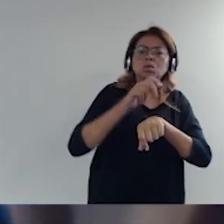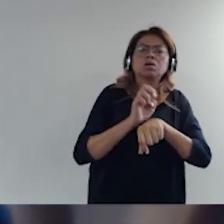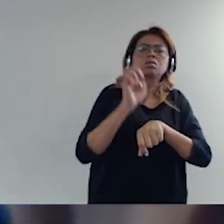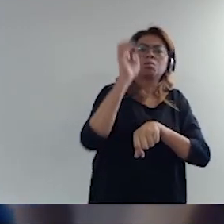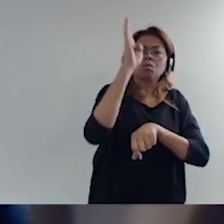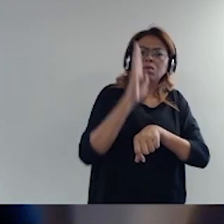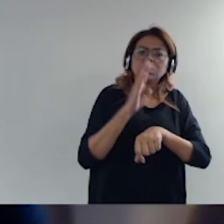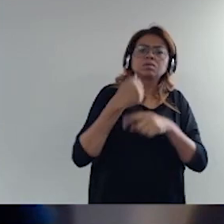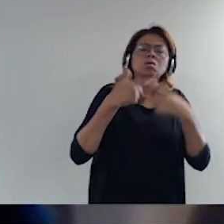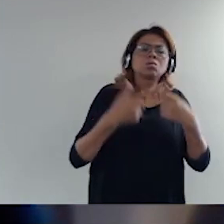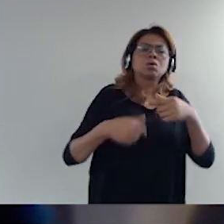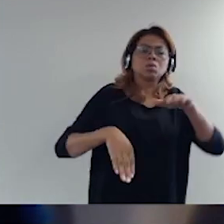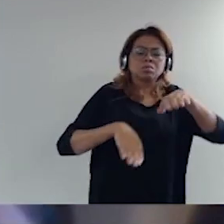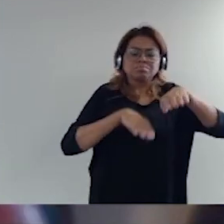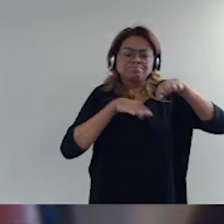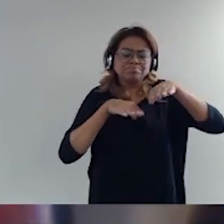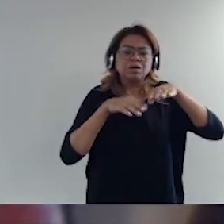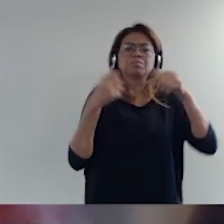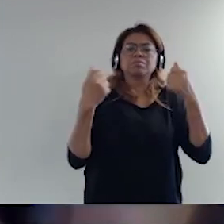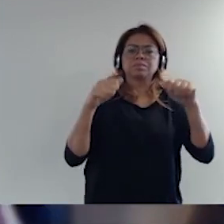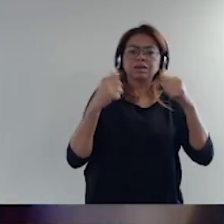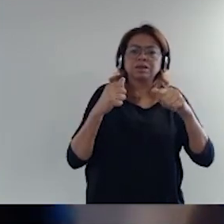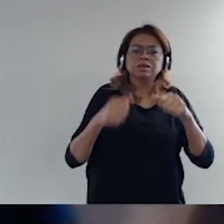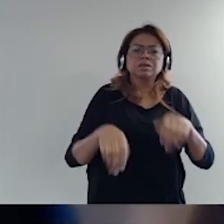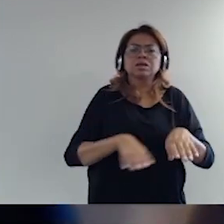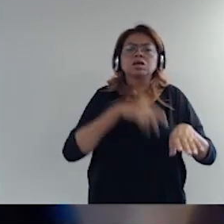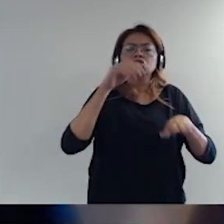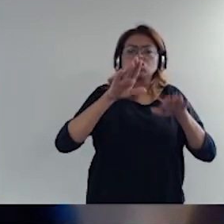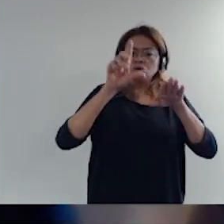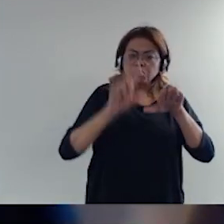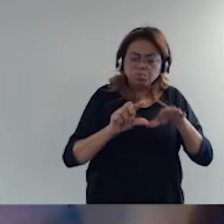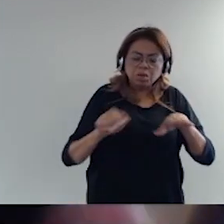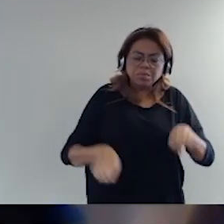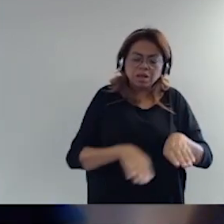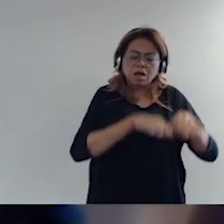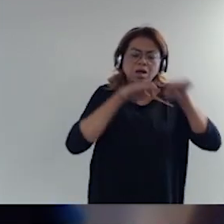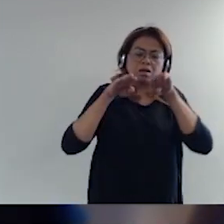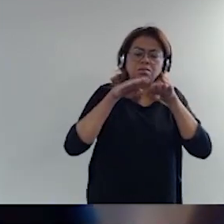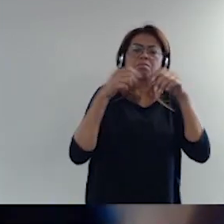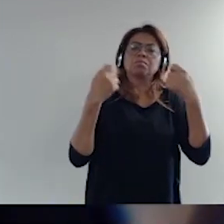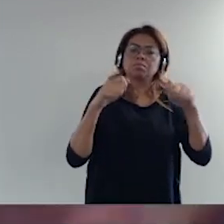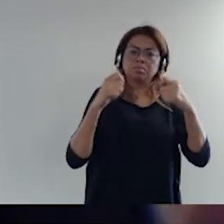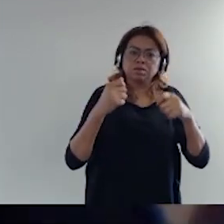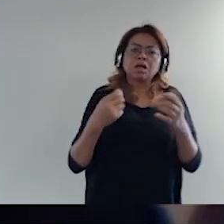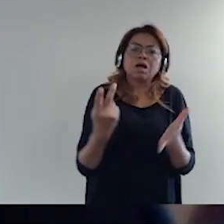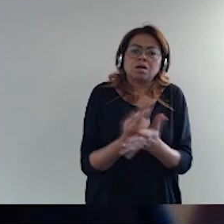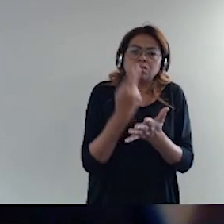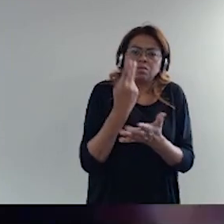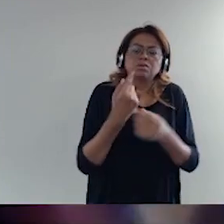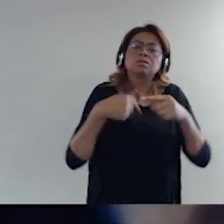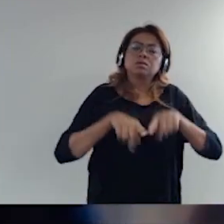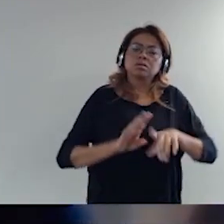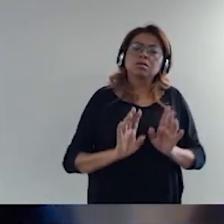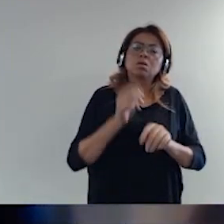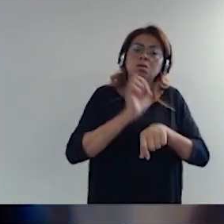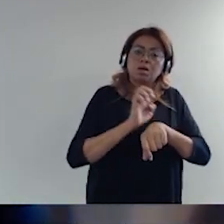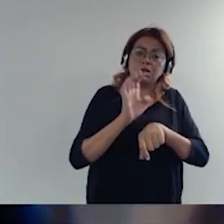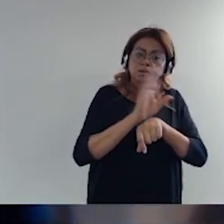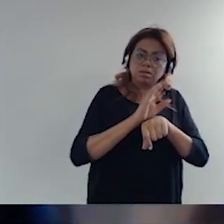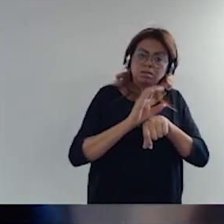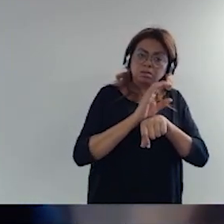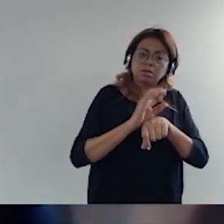das desigualdades de um modo geral. E essa Constituição concebeu, né, essa federação, que deveria ser